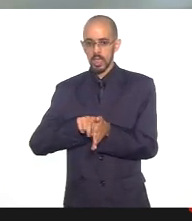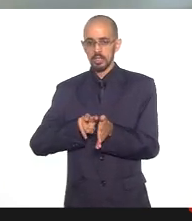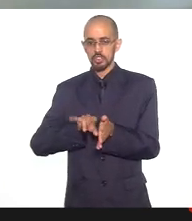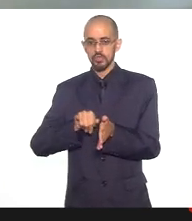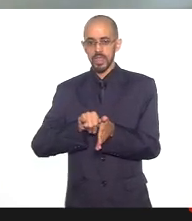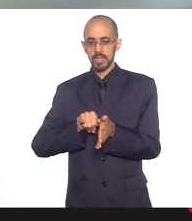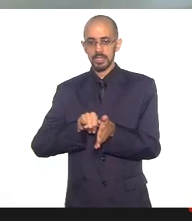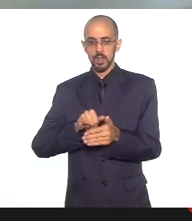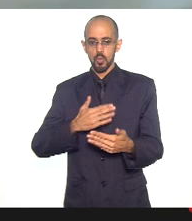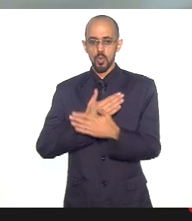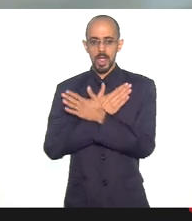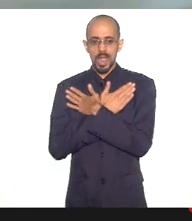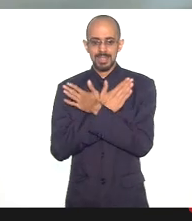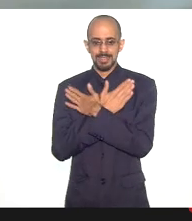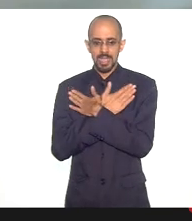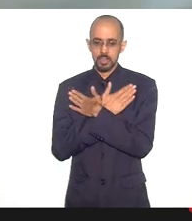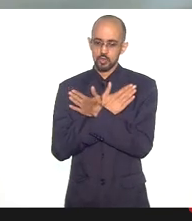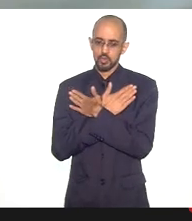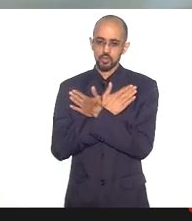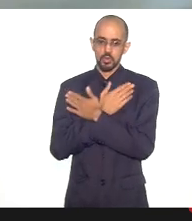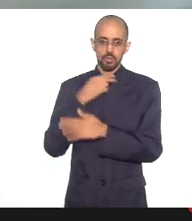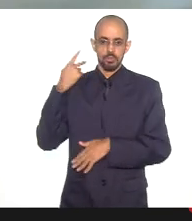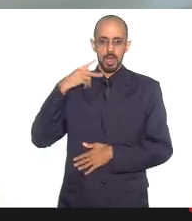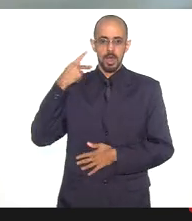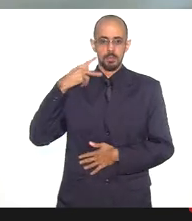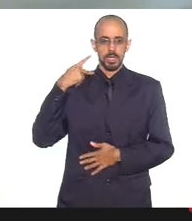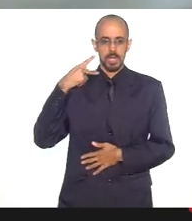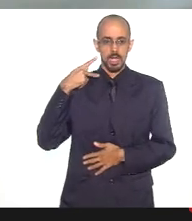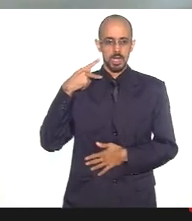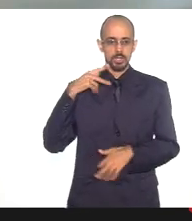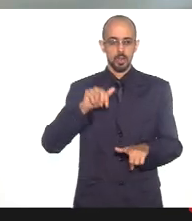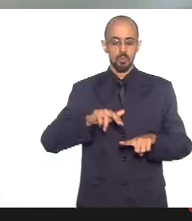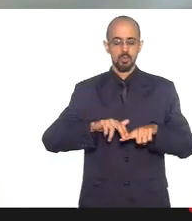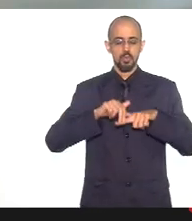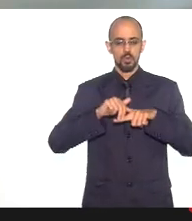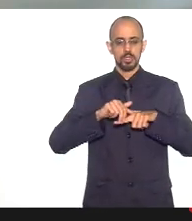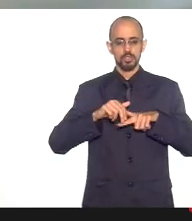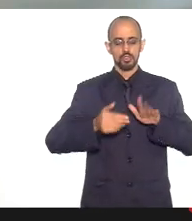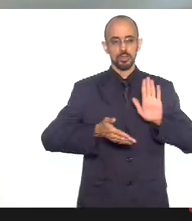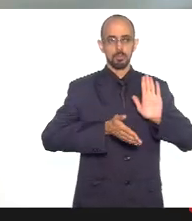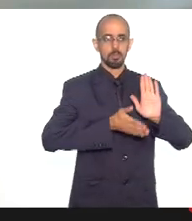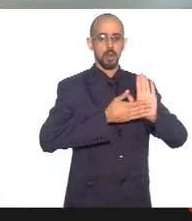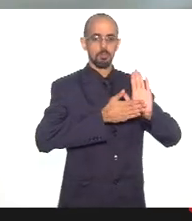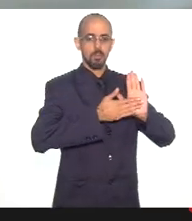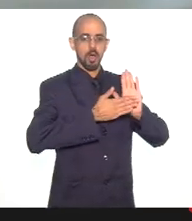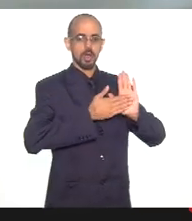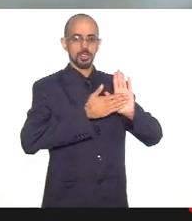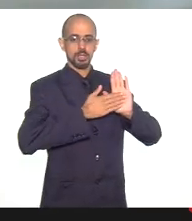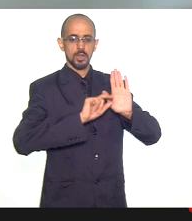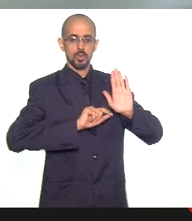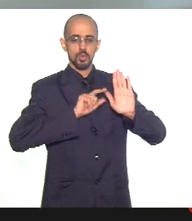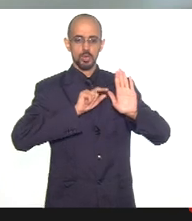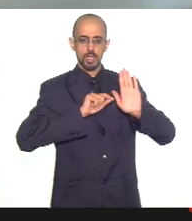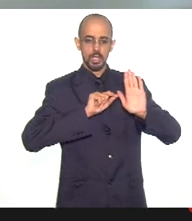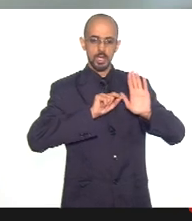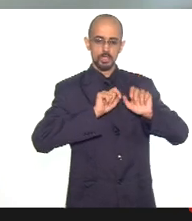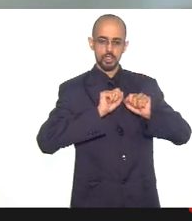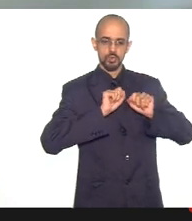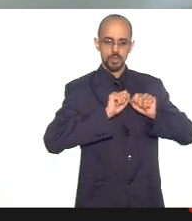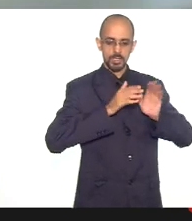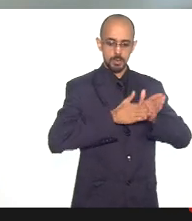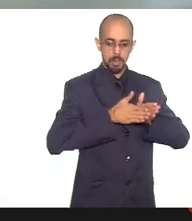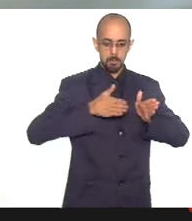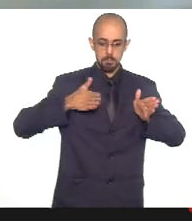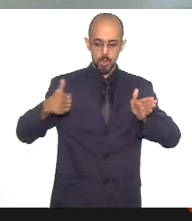legislativo. Então, eu estou propondo que a gente dê uma prorrogação de prazo da CPI